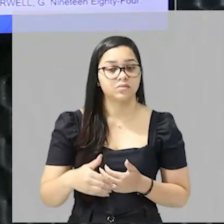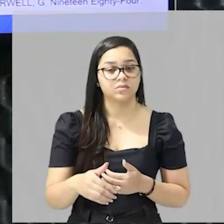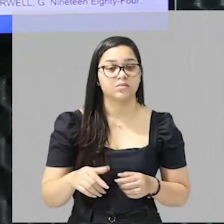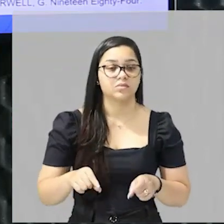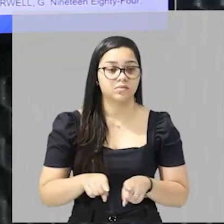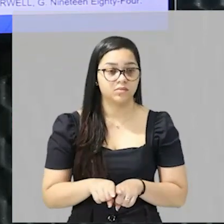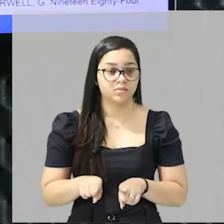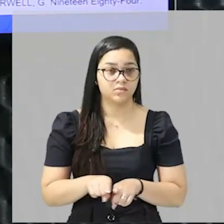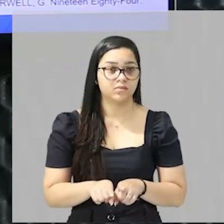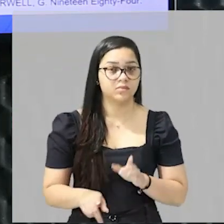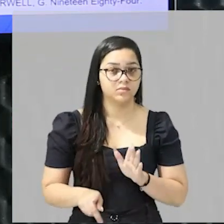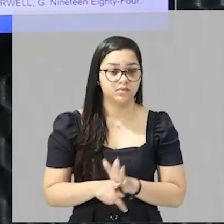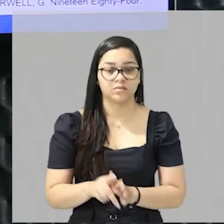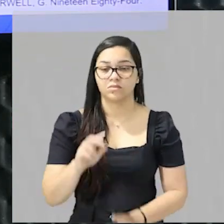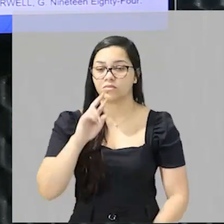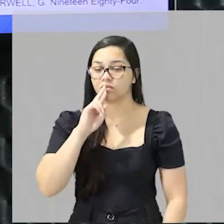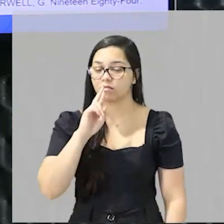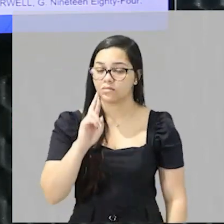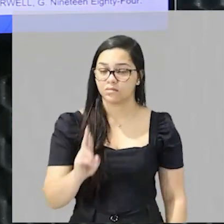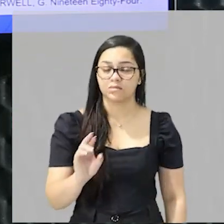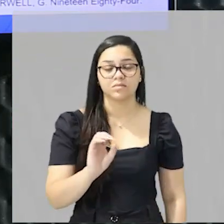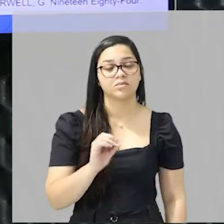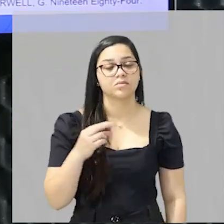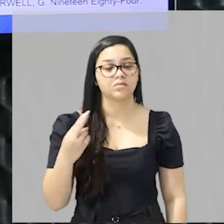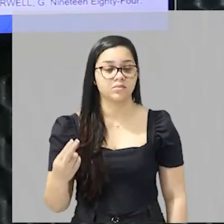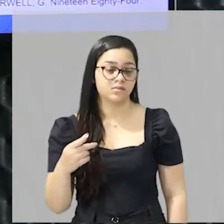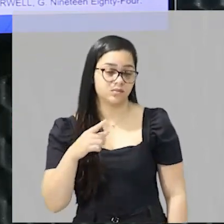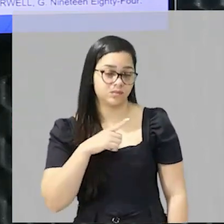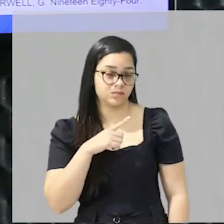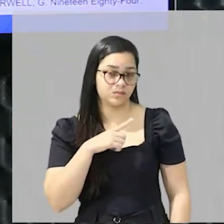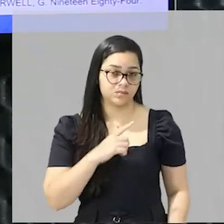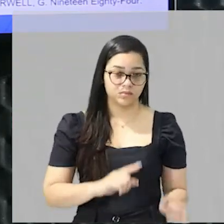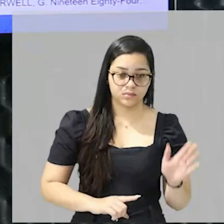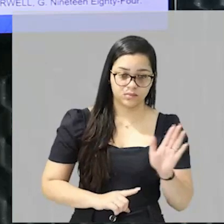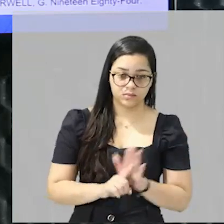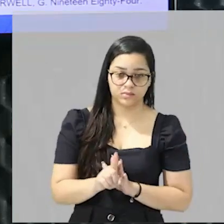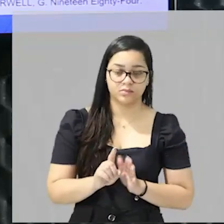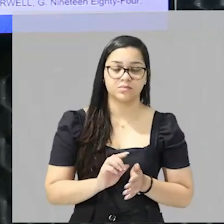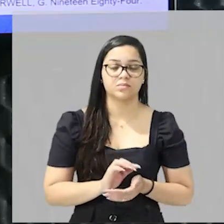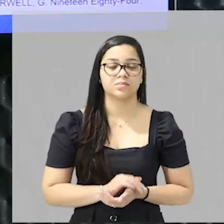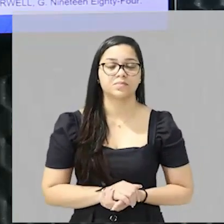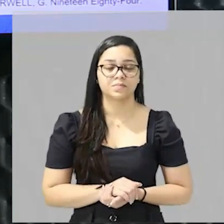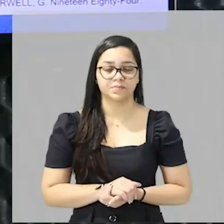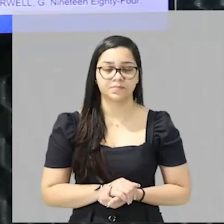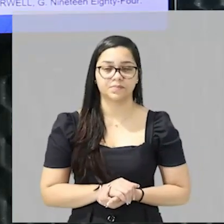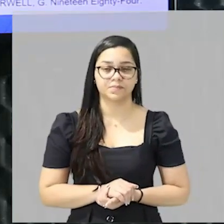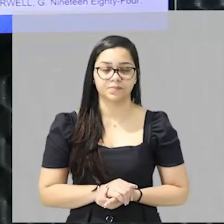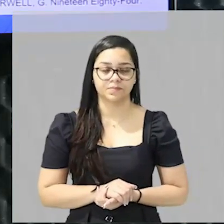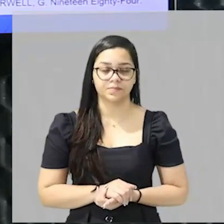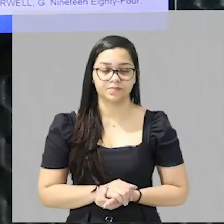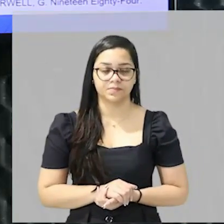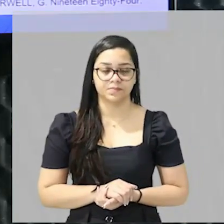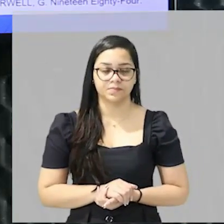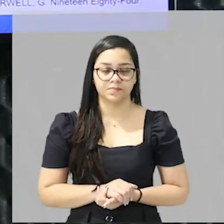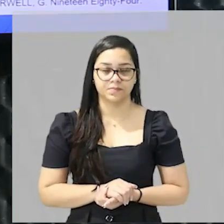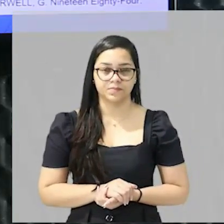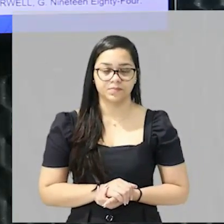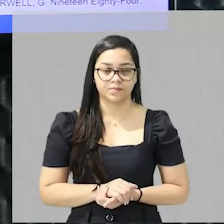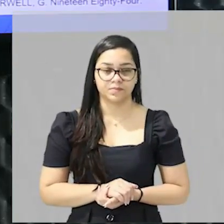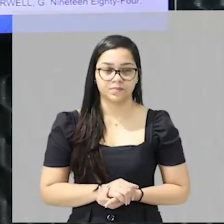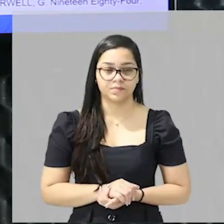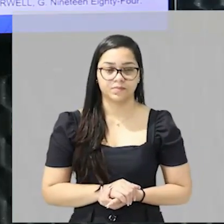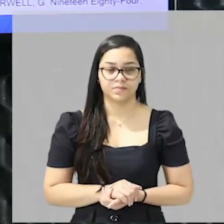com a resposta, né? Ou fazendo mais um questionamento. O'Brien smiled faintly. O'Brien é